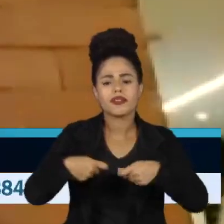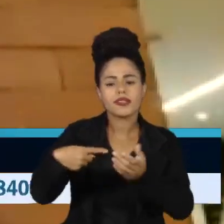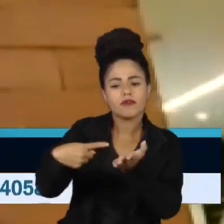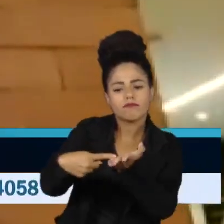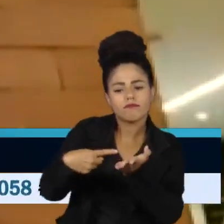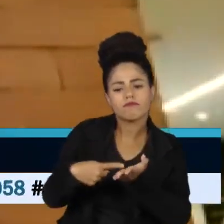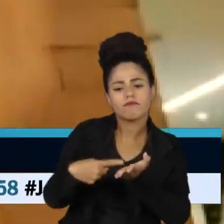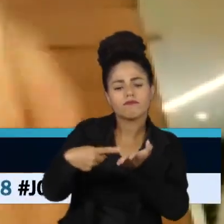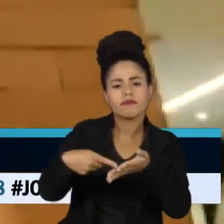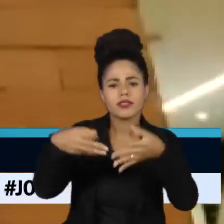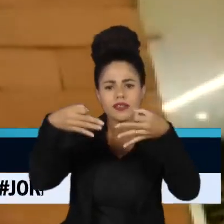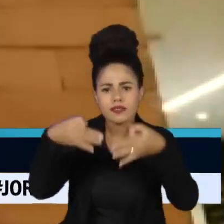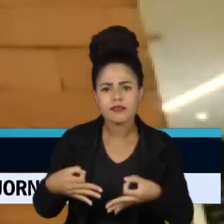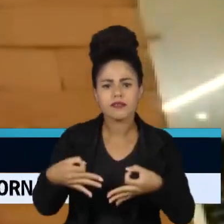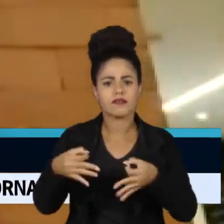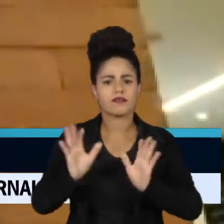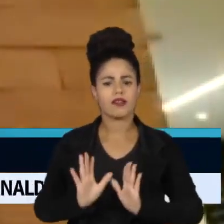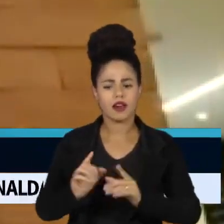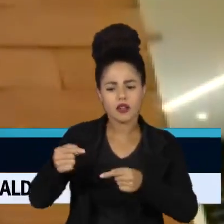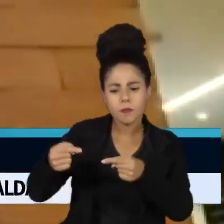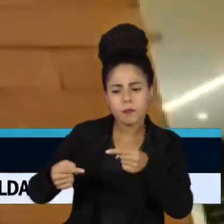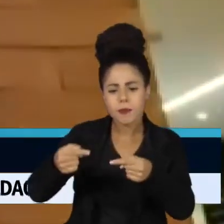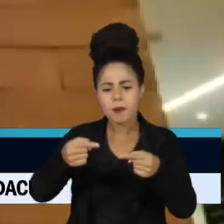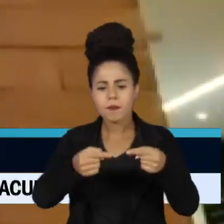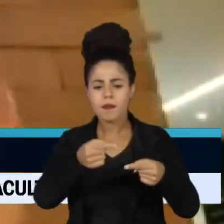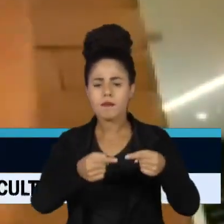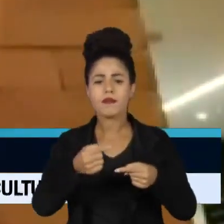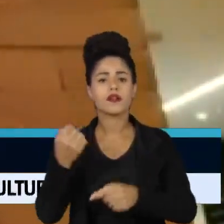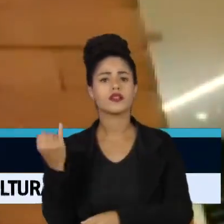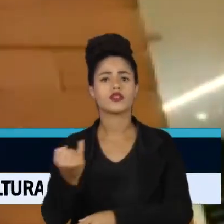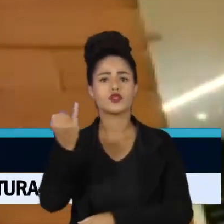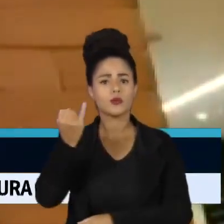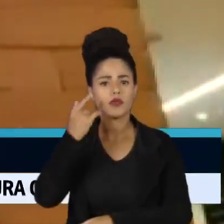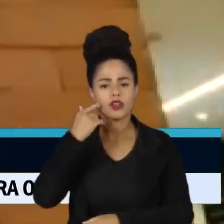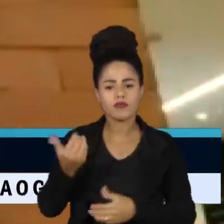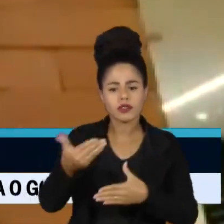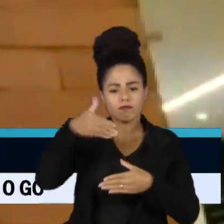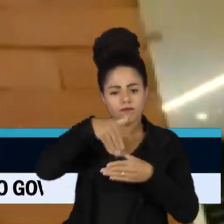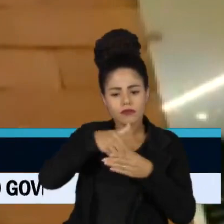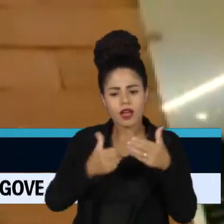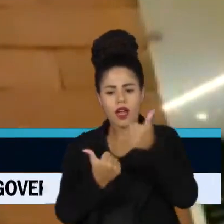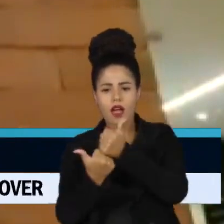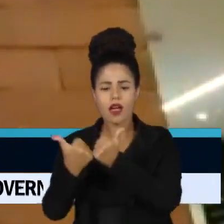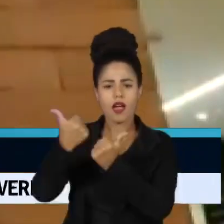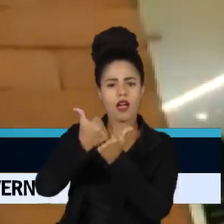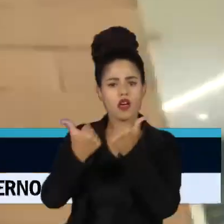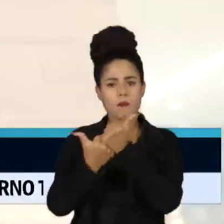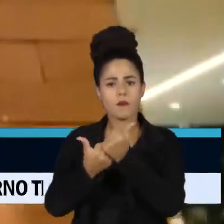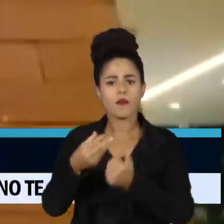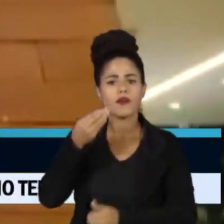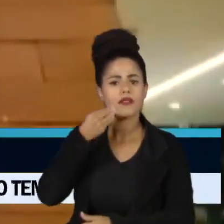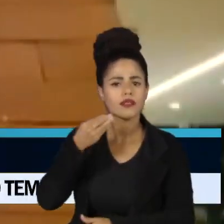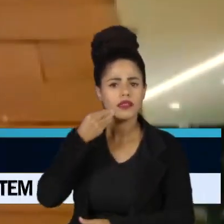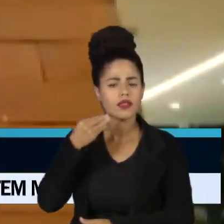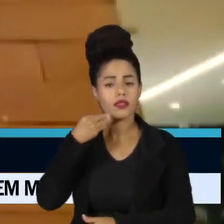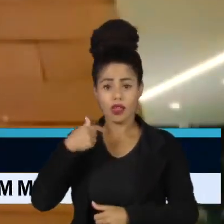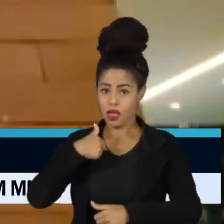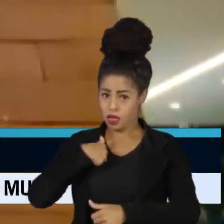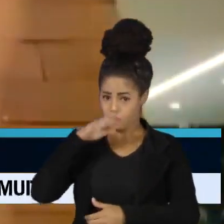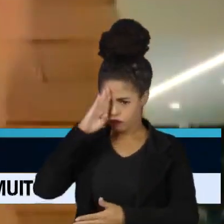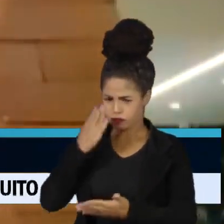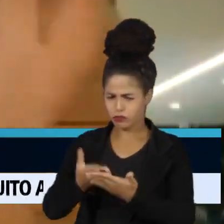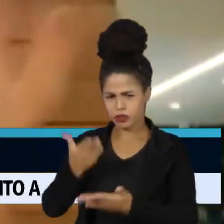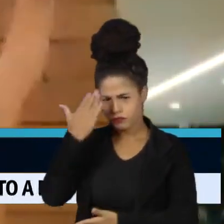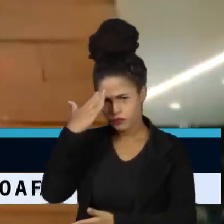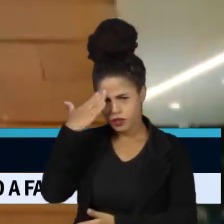composição diferentes forças políticas. Isso implica atraí-las para o governo, cedendo cargos. Eu acredito que